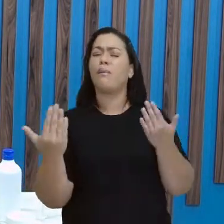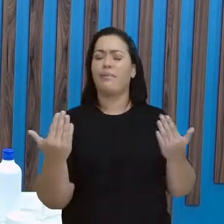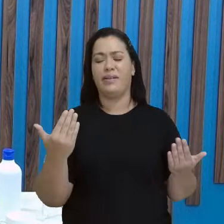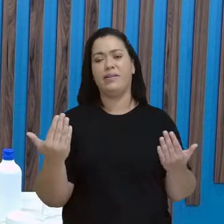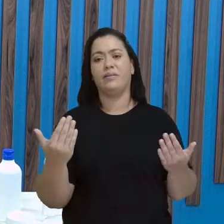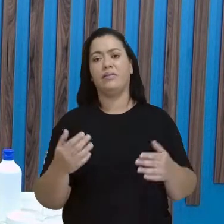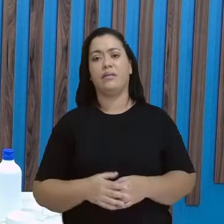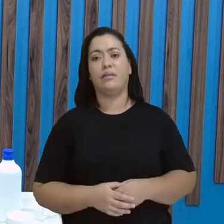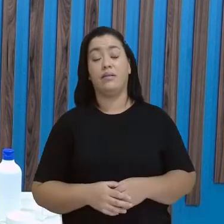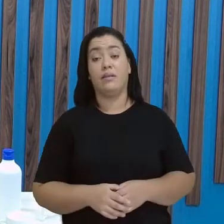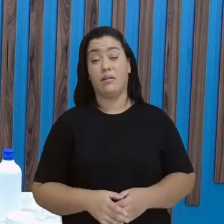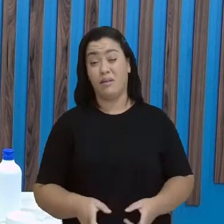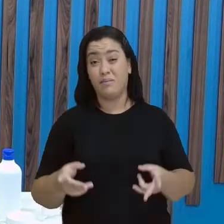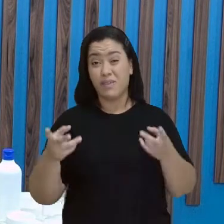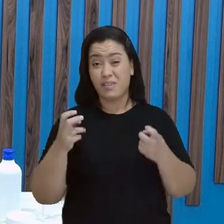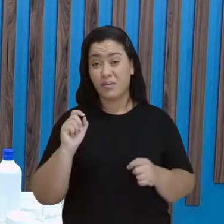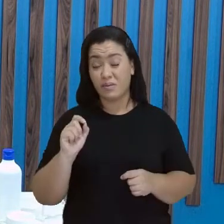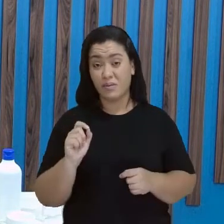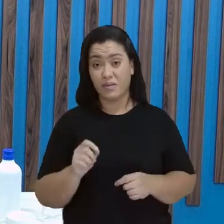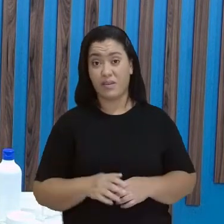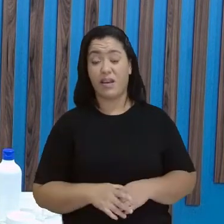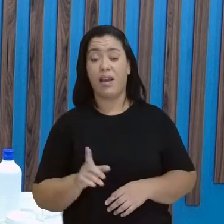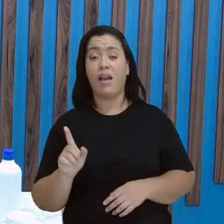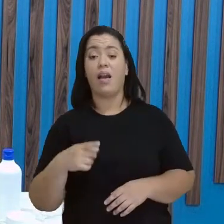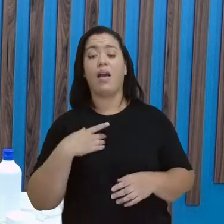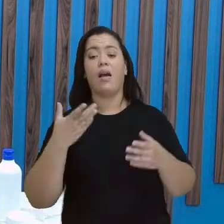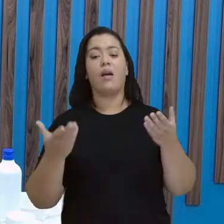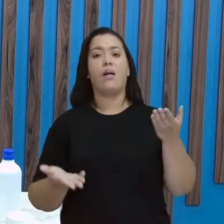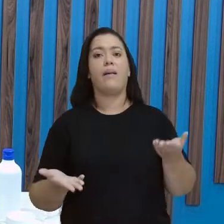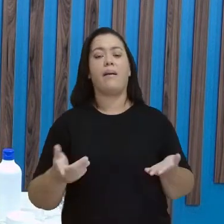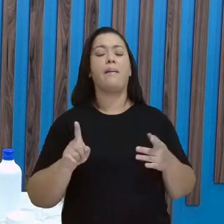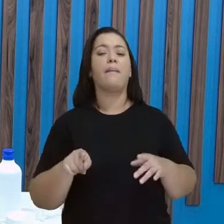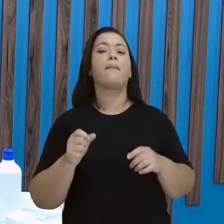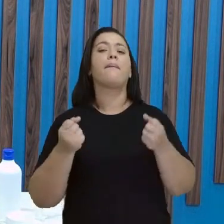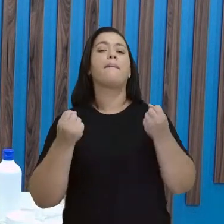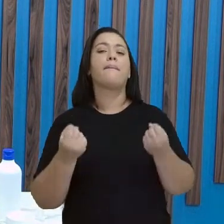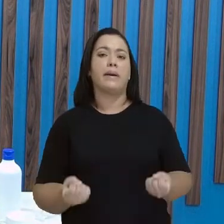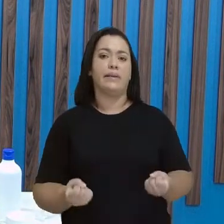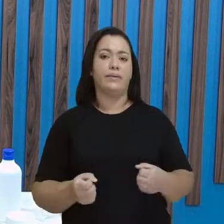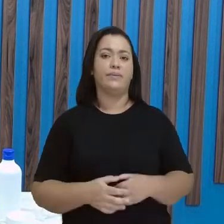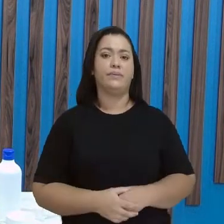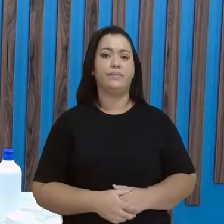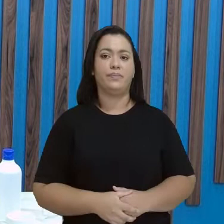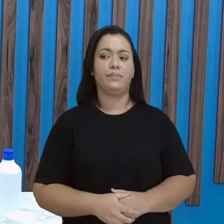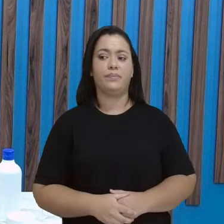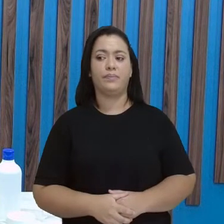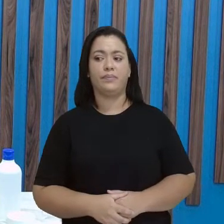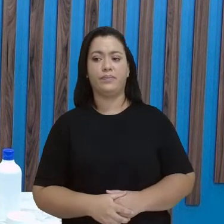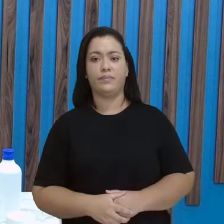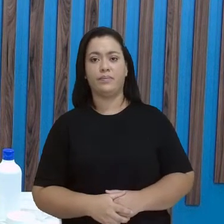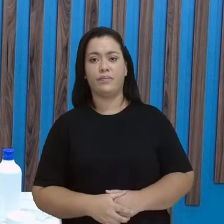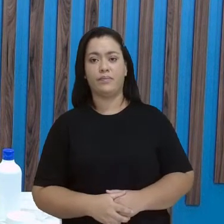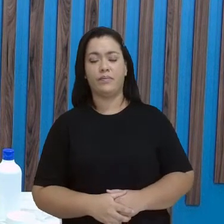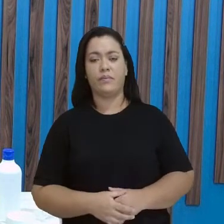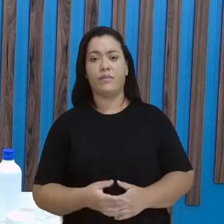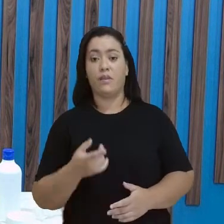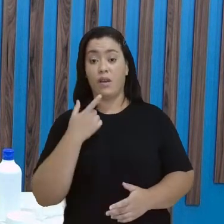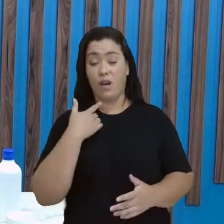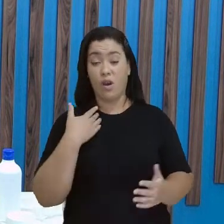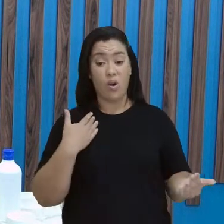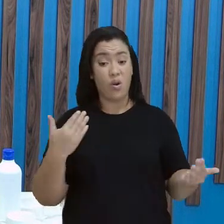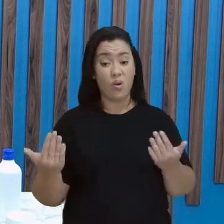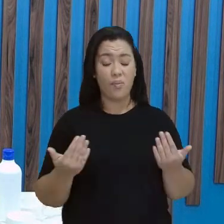comparação. E percebam que eu estou comparando aqui massas, né? Eu não estou